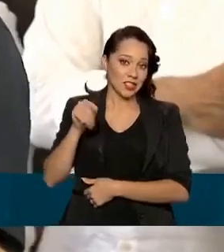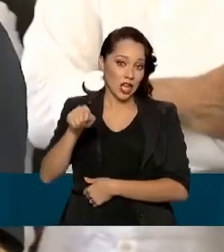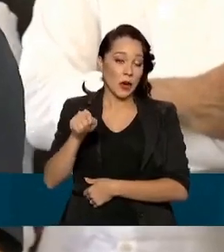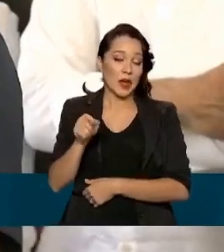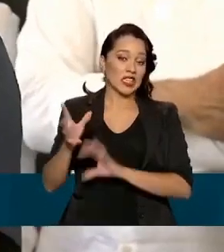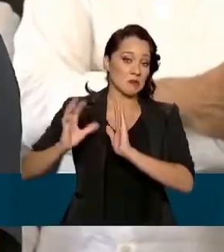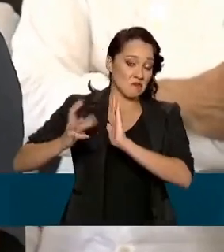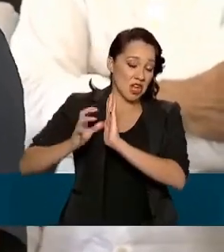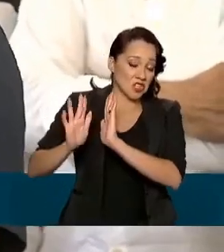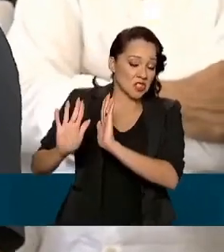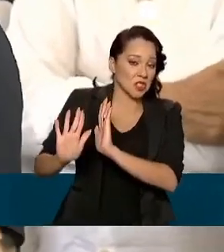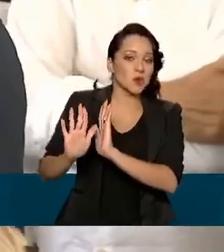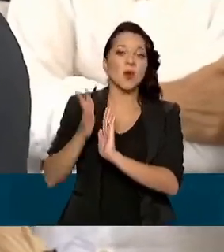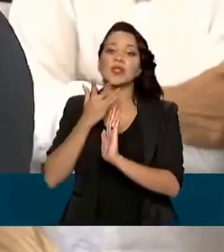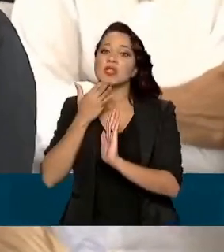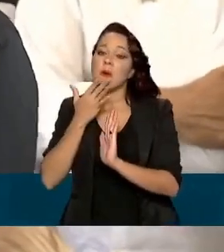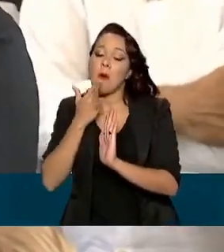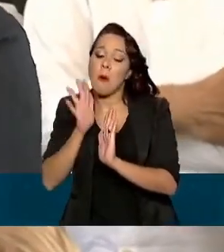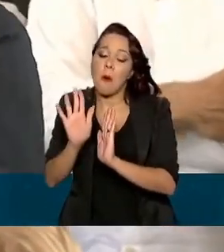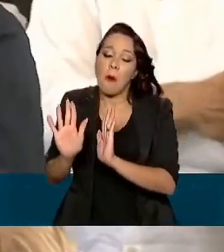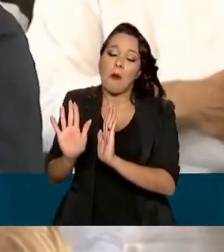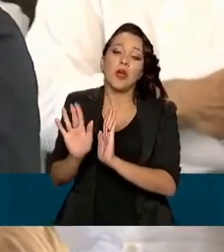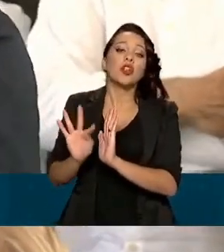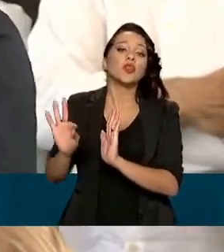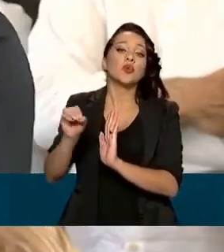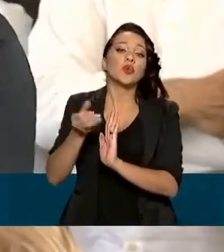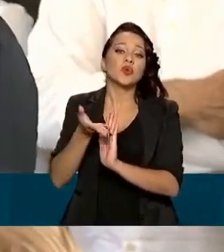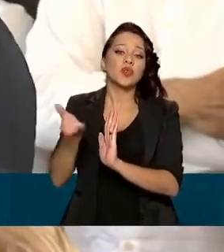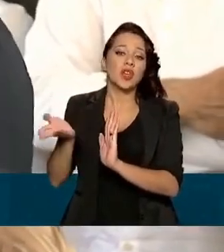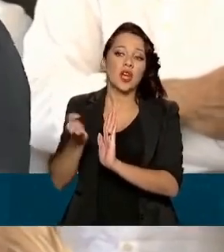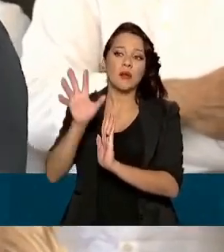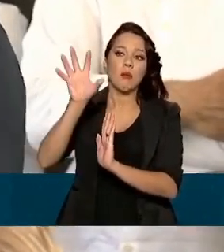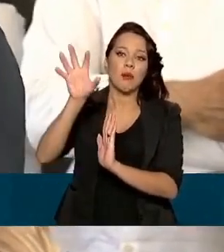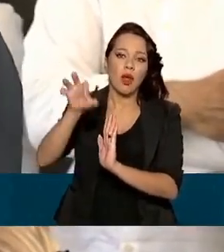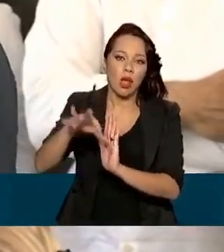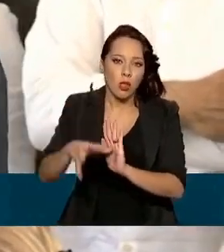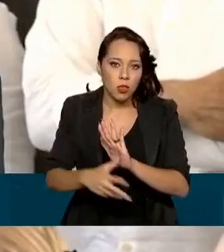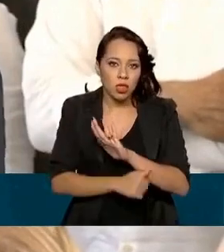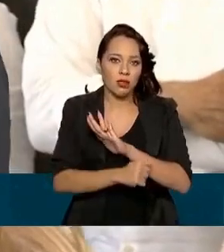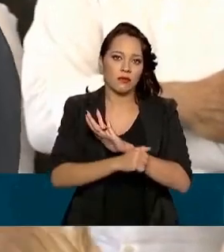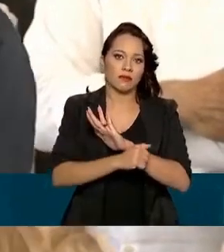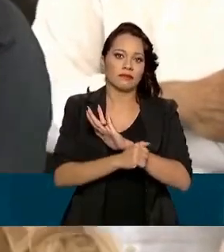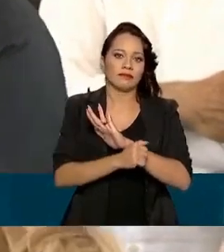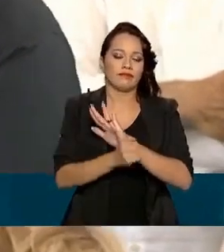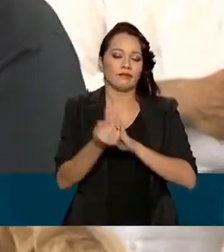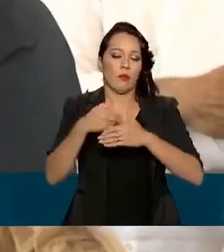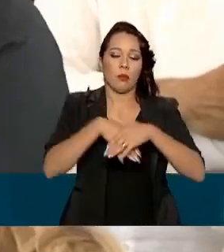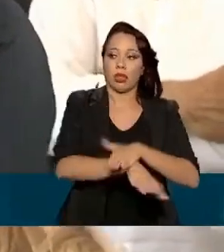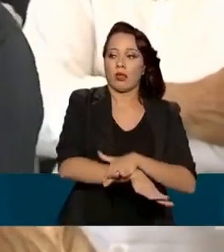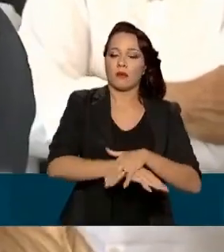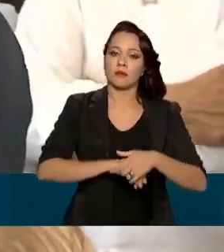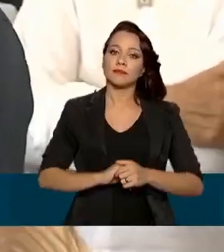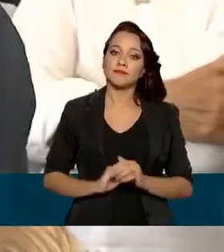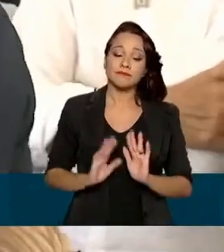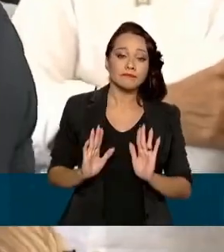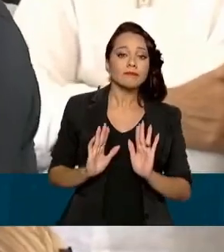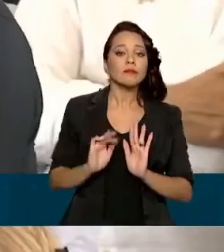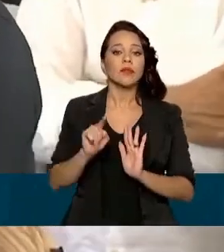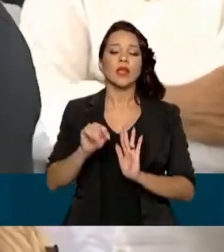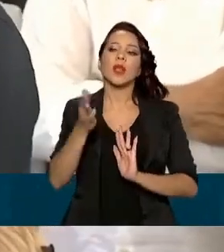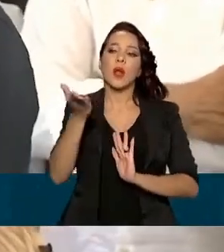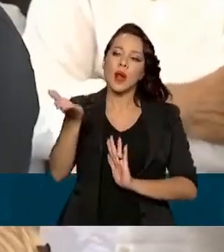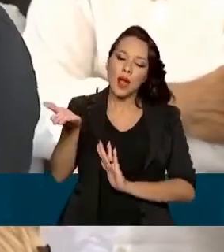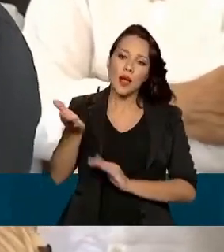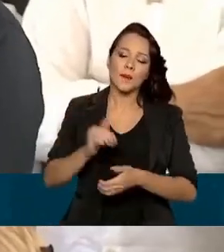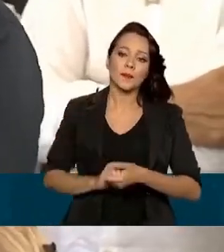esse partido com essa cor, tudo que ele mete a mão, realmente vai para o fundo do buraco. Então, lá